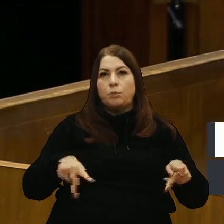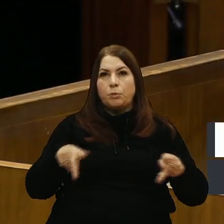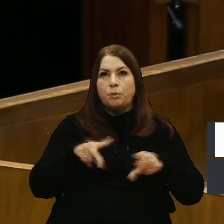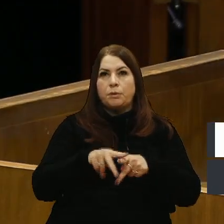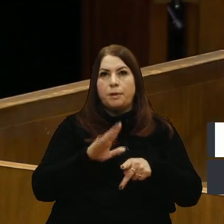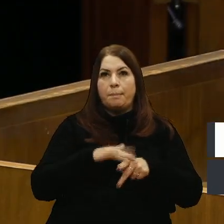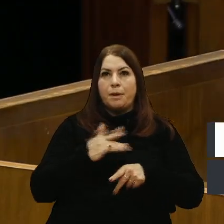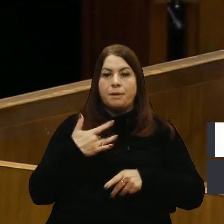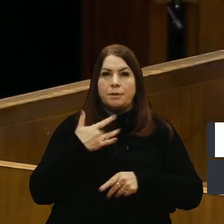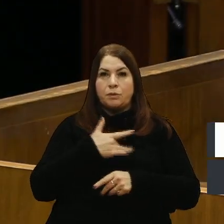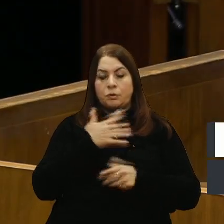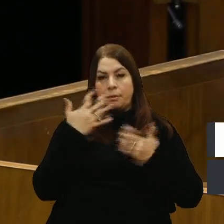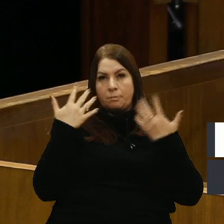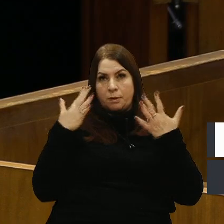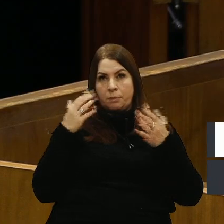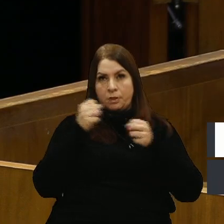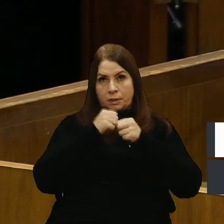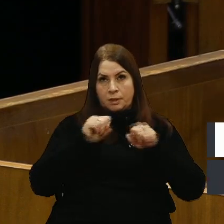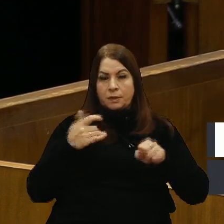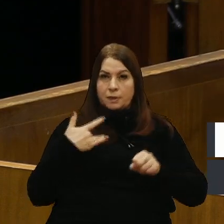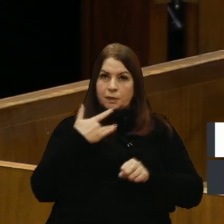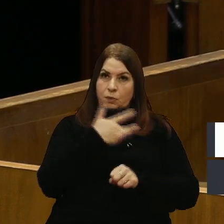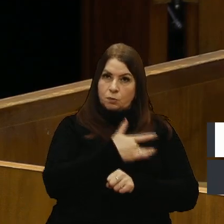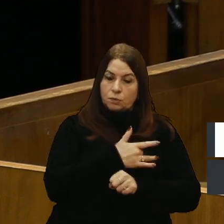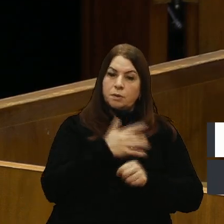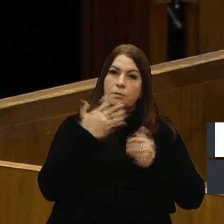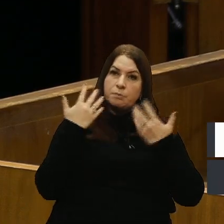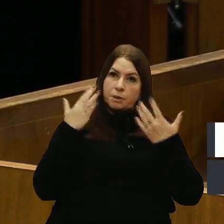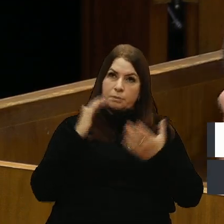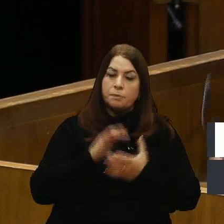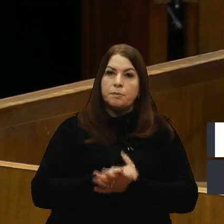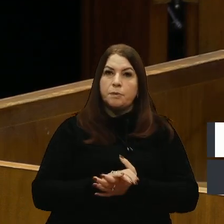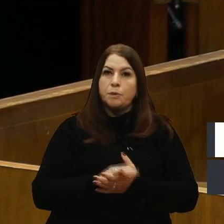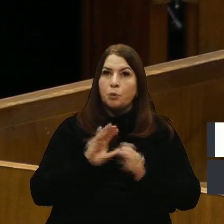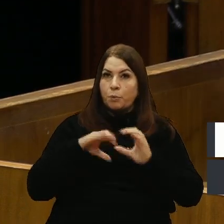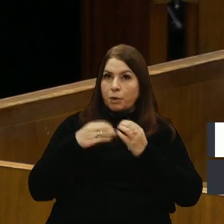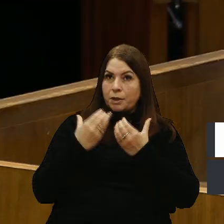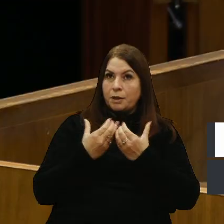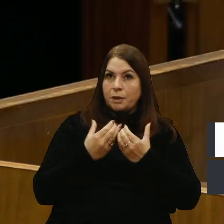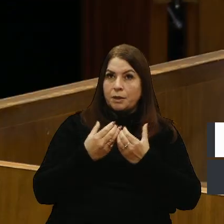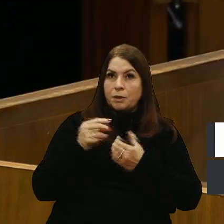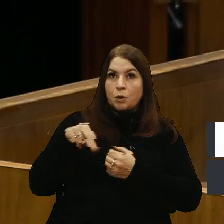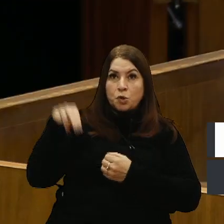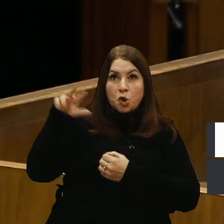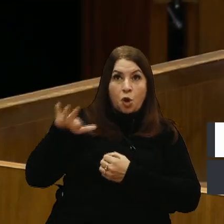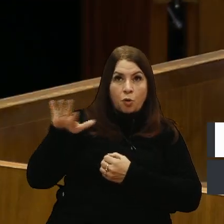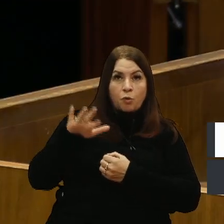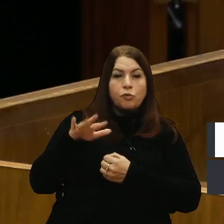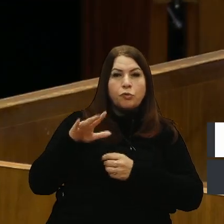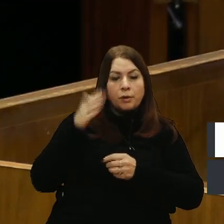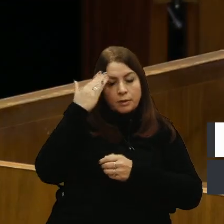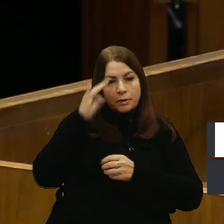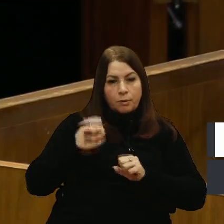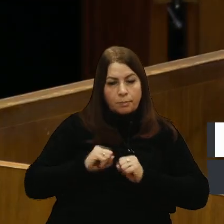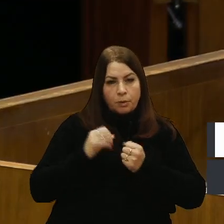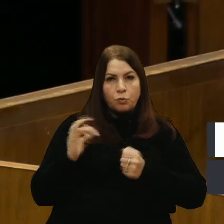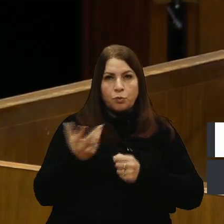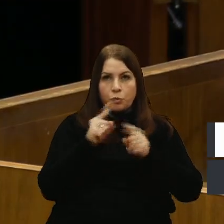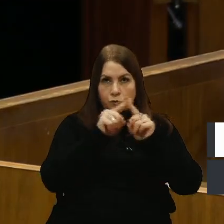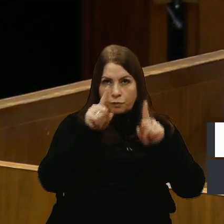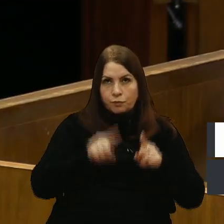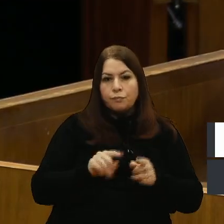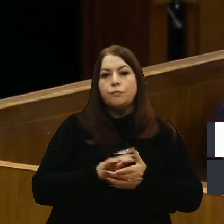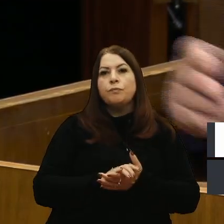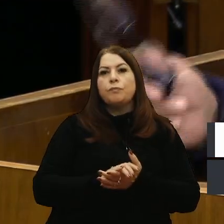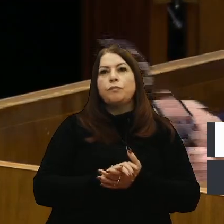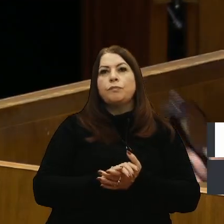mais sadia. Parabéns, Secretaria da Saúde. Parabéns. A comunidade da Zona Norte agradece o empenho de todos os servidores,